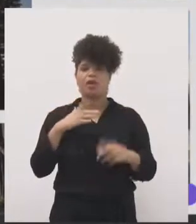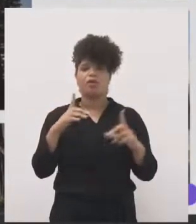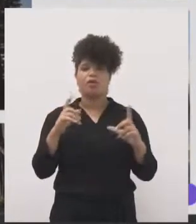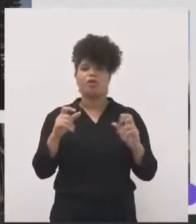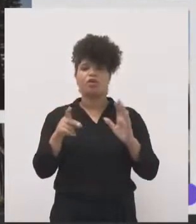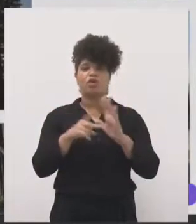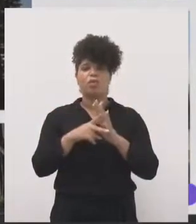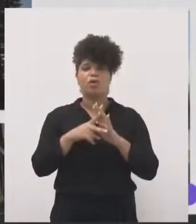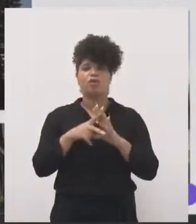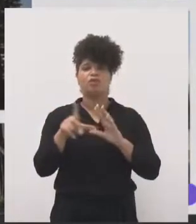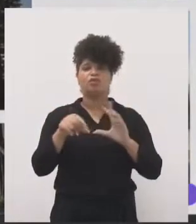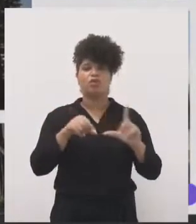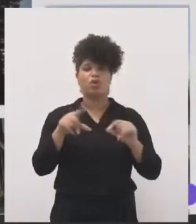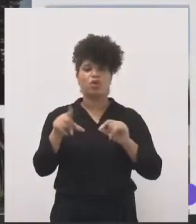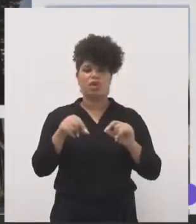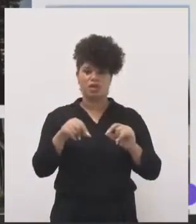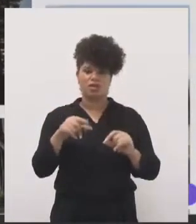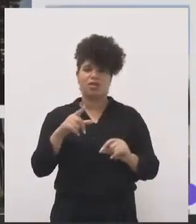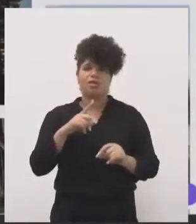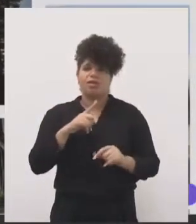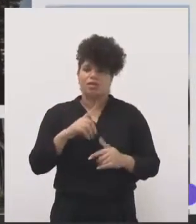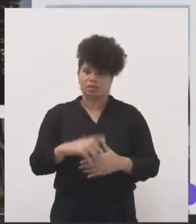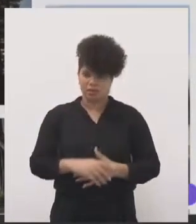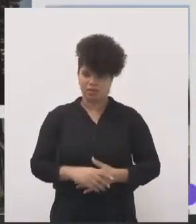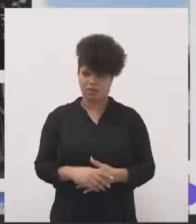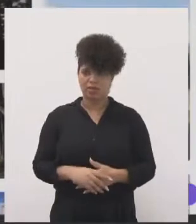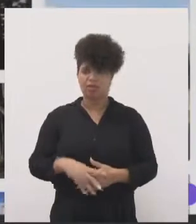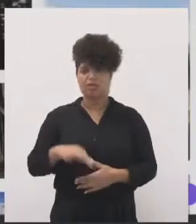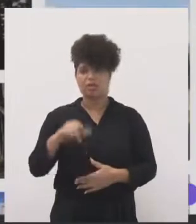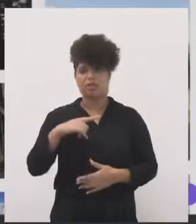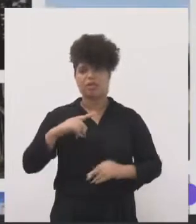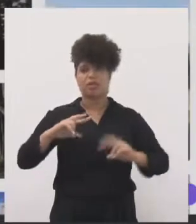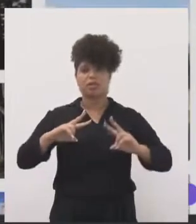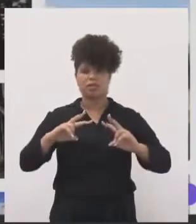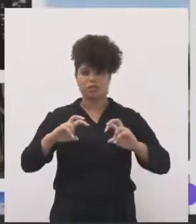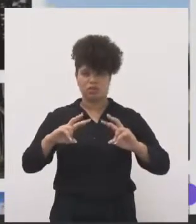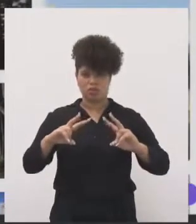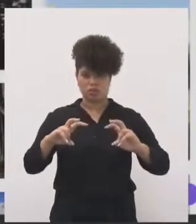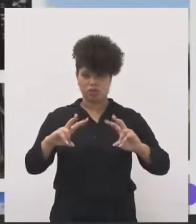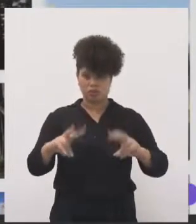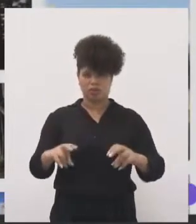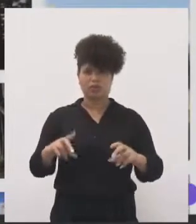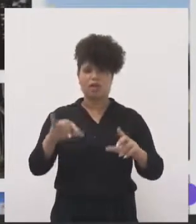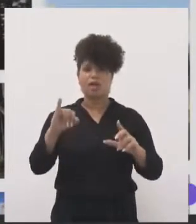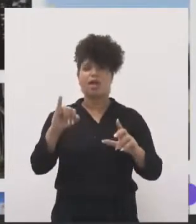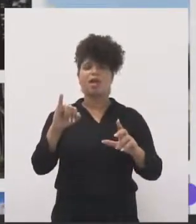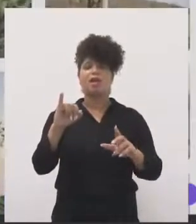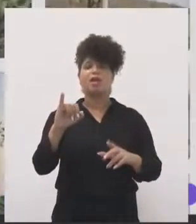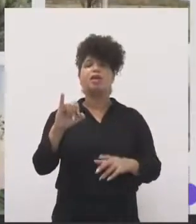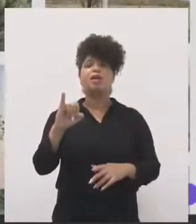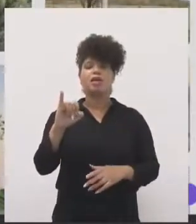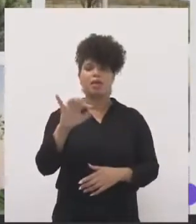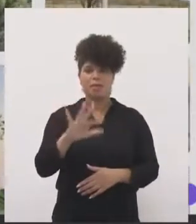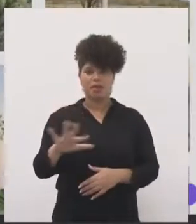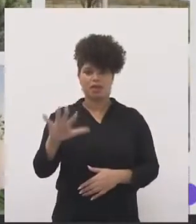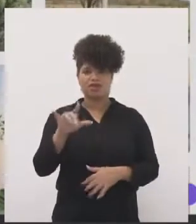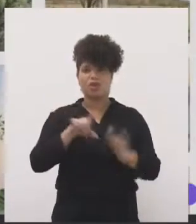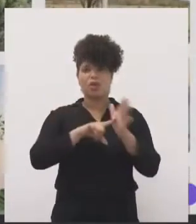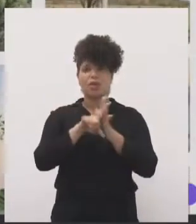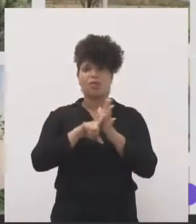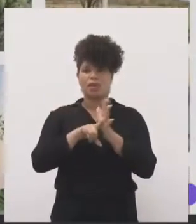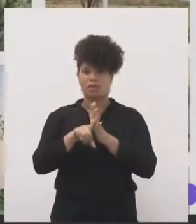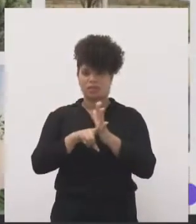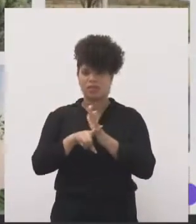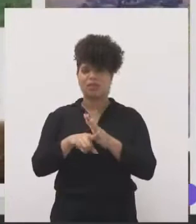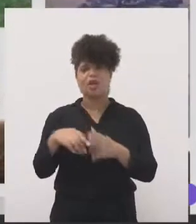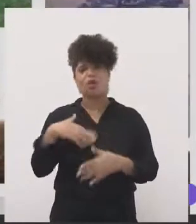de curtidas. Então, caso eu esteja explorando, né, as imagens e queira pesquisar, fazer uma pesquisa,